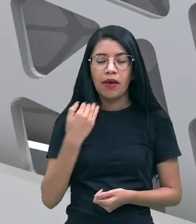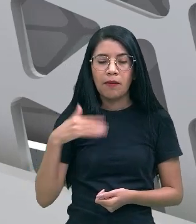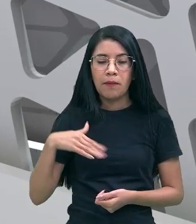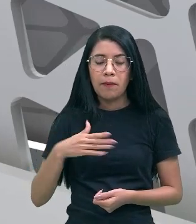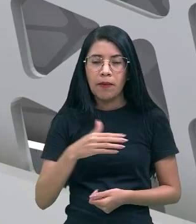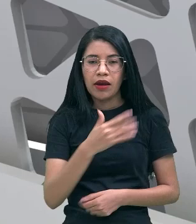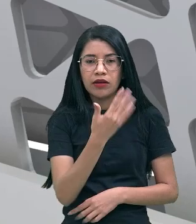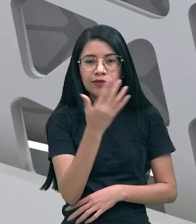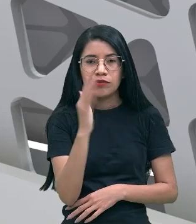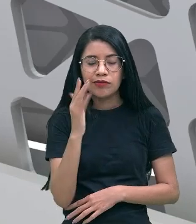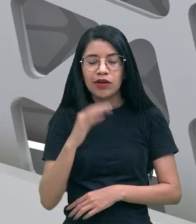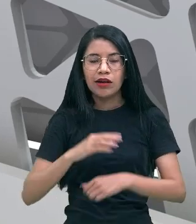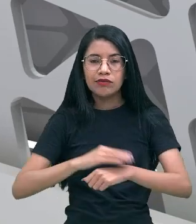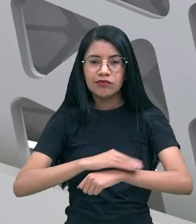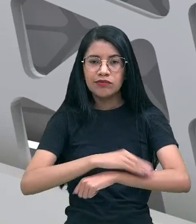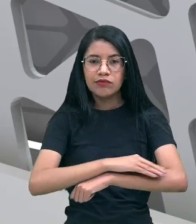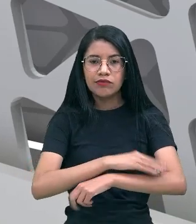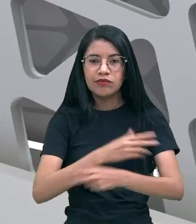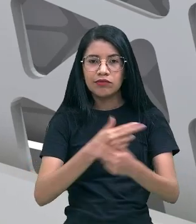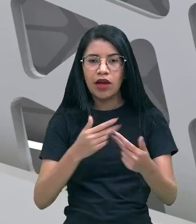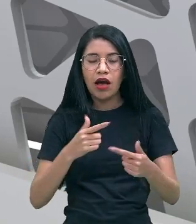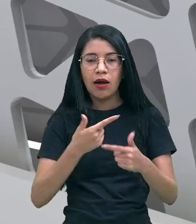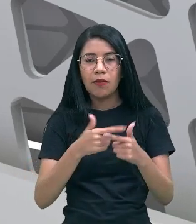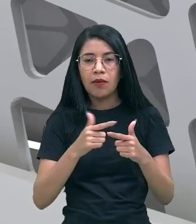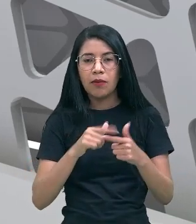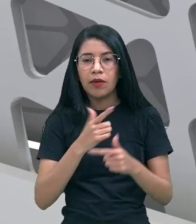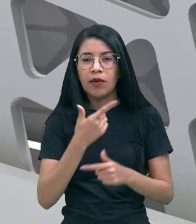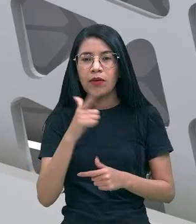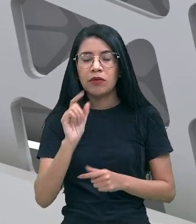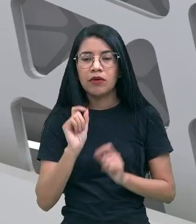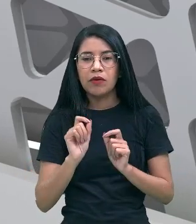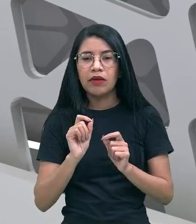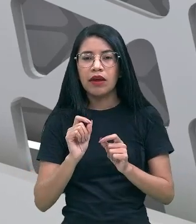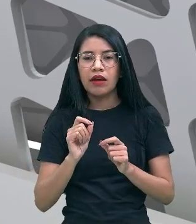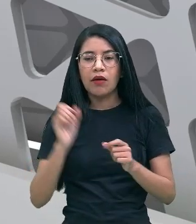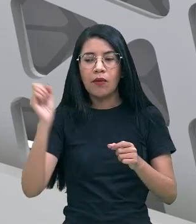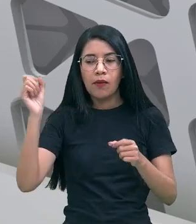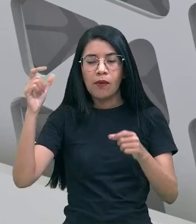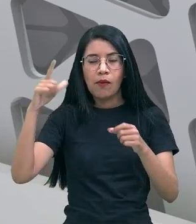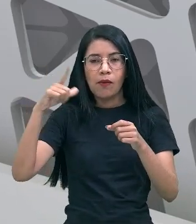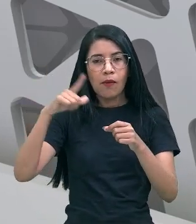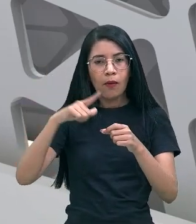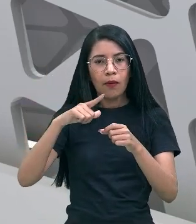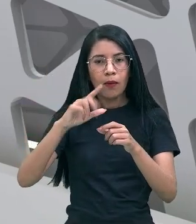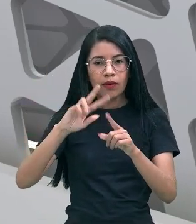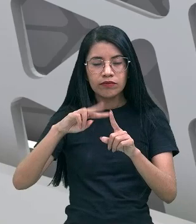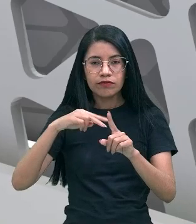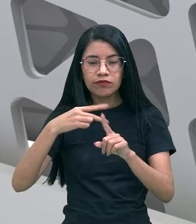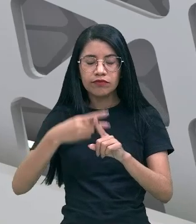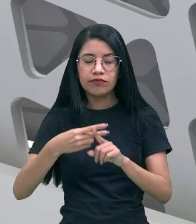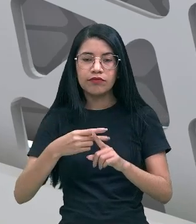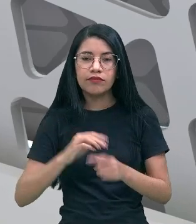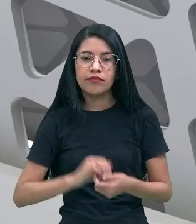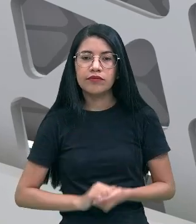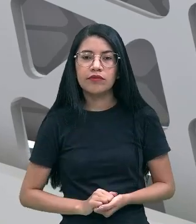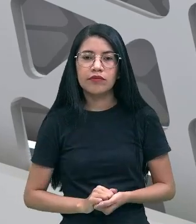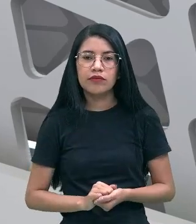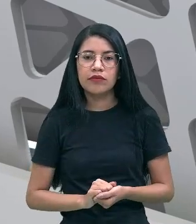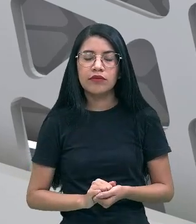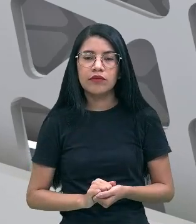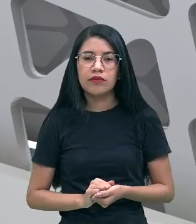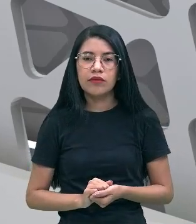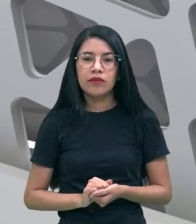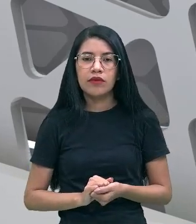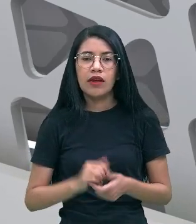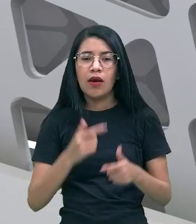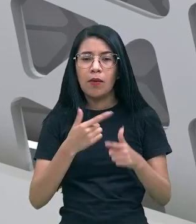viu também que outro problema dos combustíveis fósseis é o aumento do aquecimento do efeito estufa. Aumentando o efeito estufa, eu tenho um